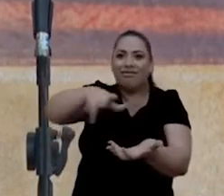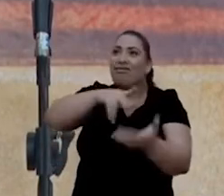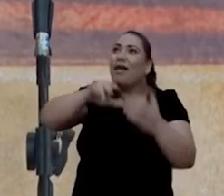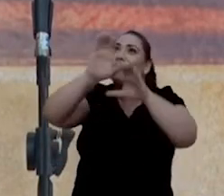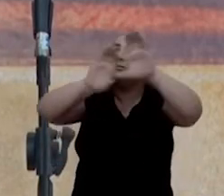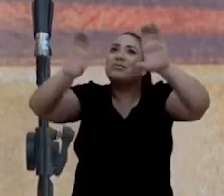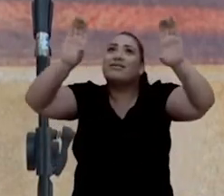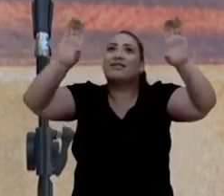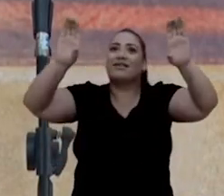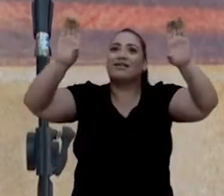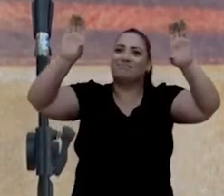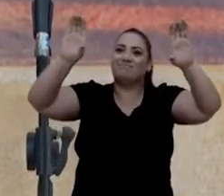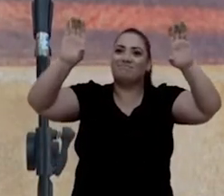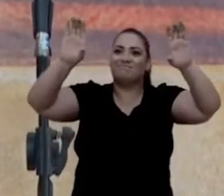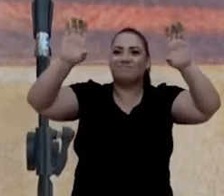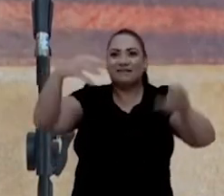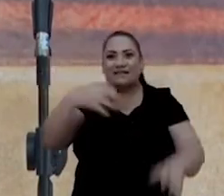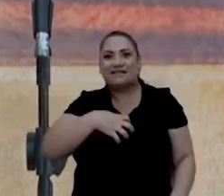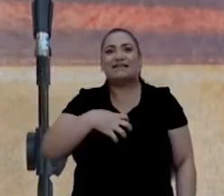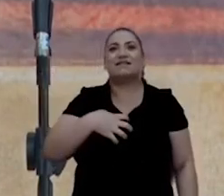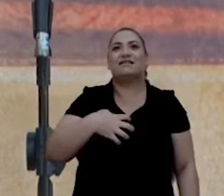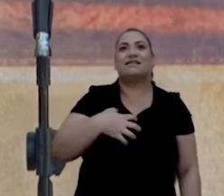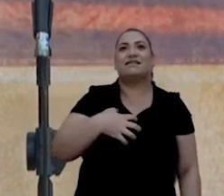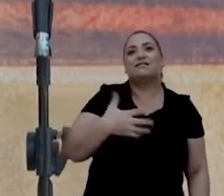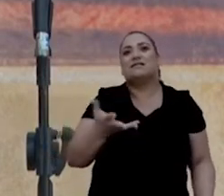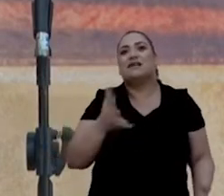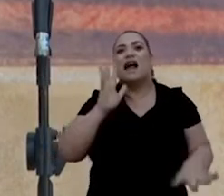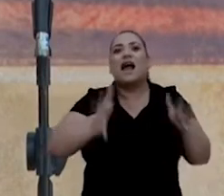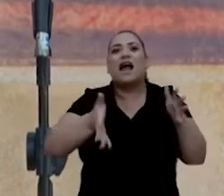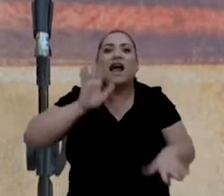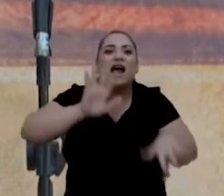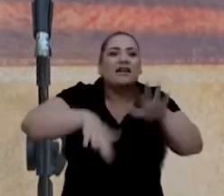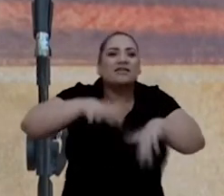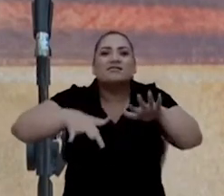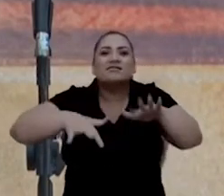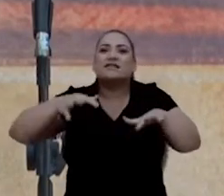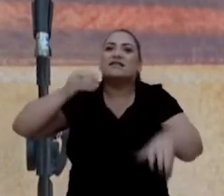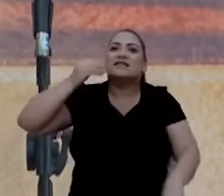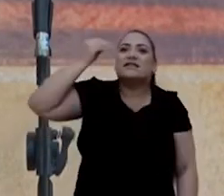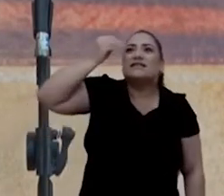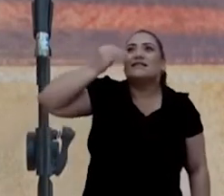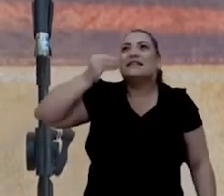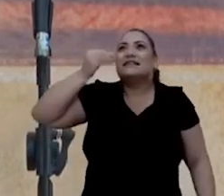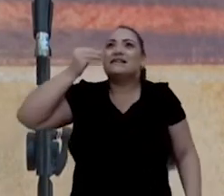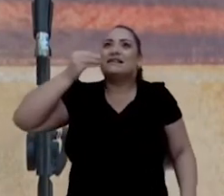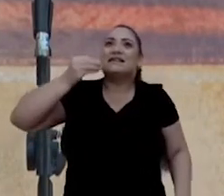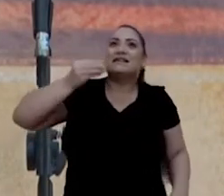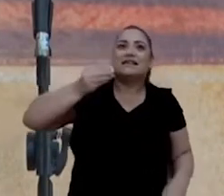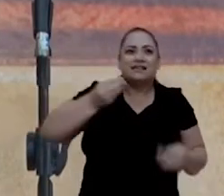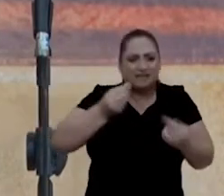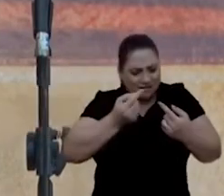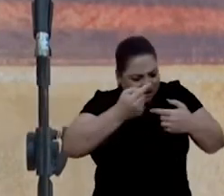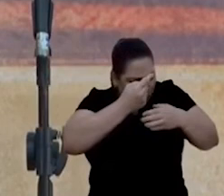quando você Experimenta momentos de transcendência ou algo que parece algo que faz cocô sai se esse